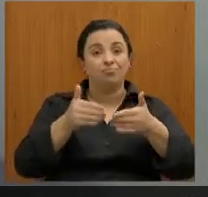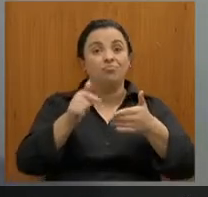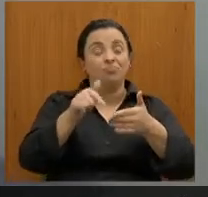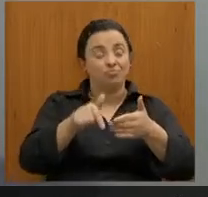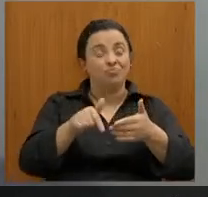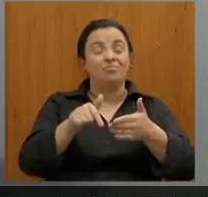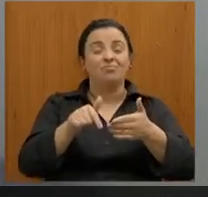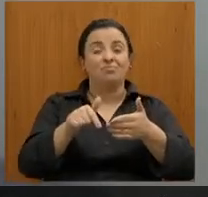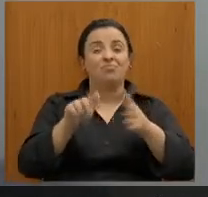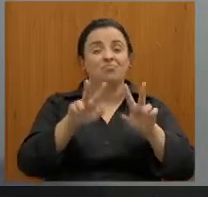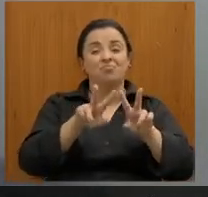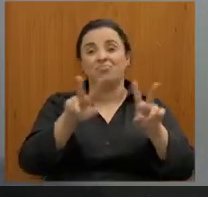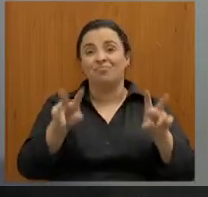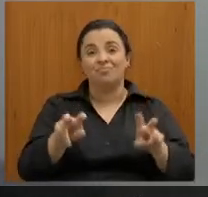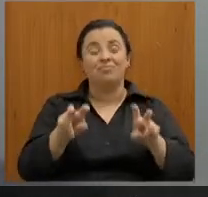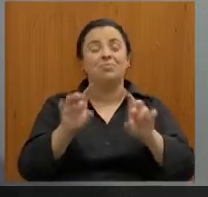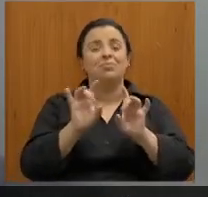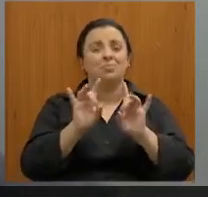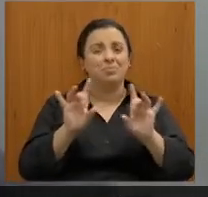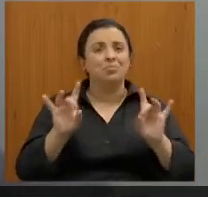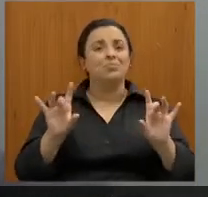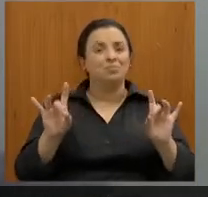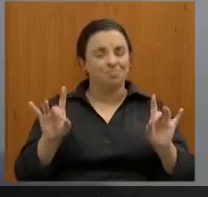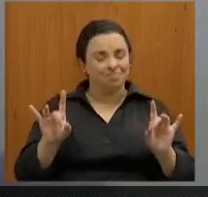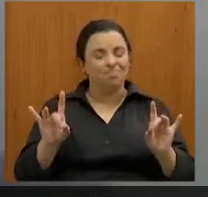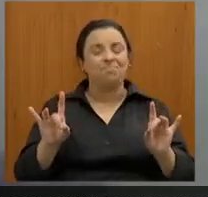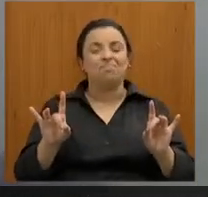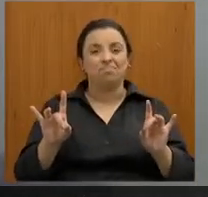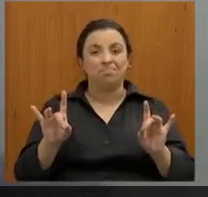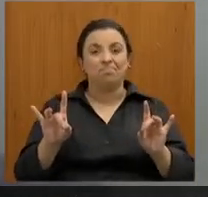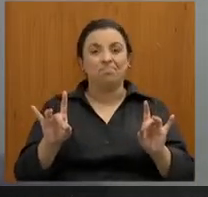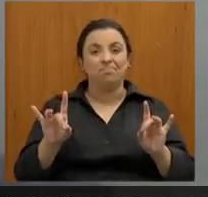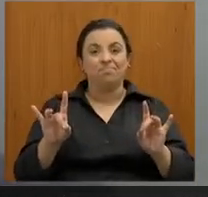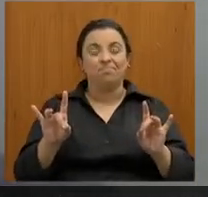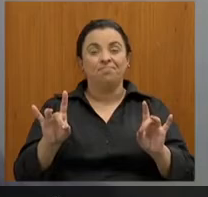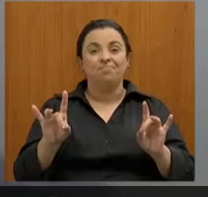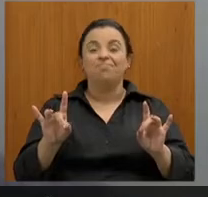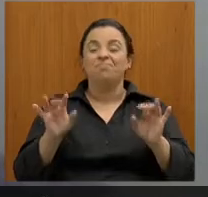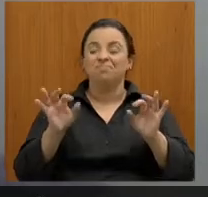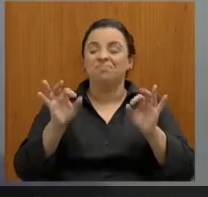quanto essa e certamente estamos